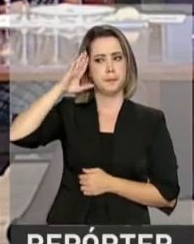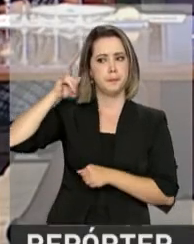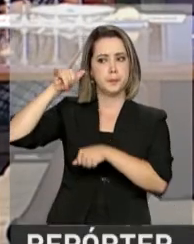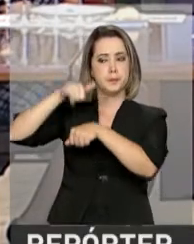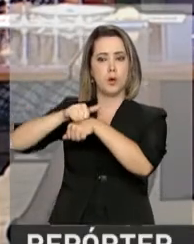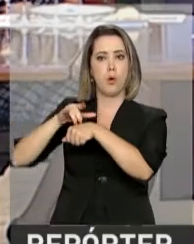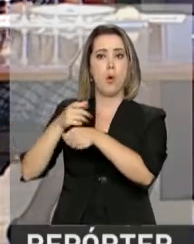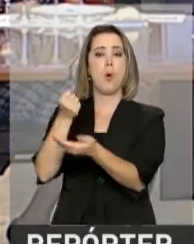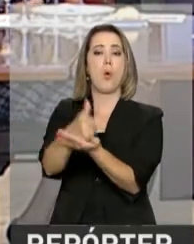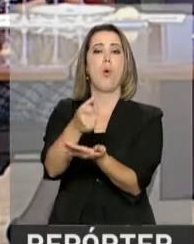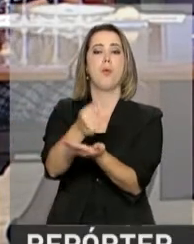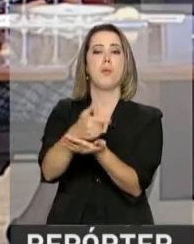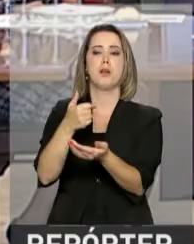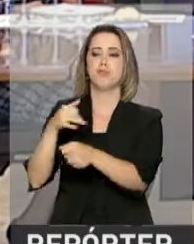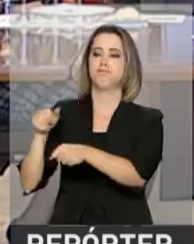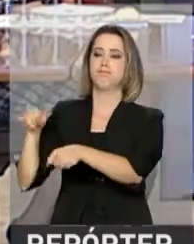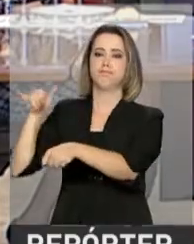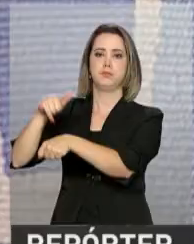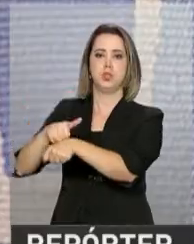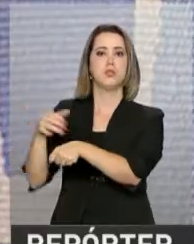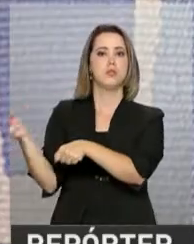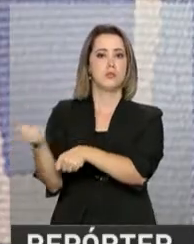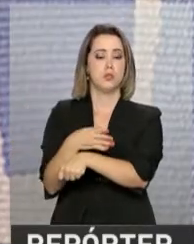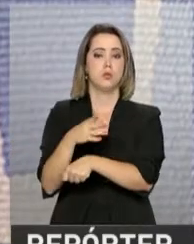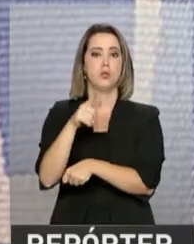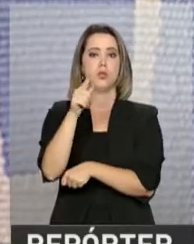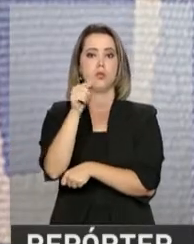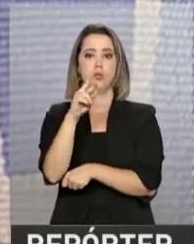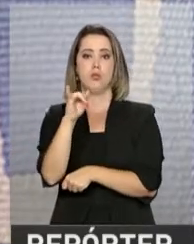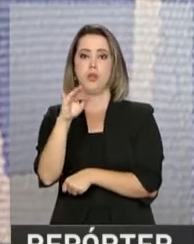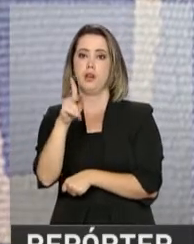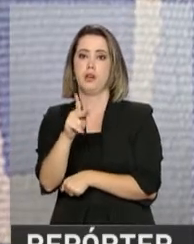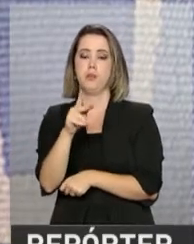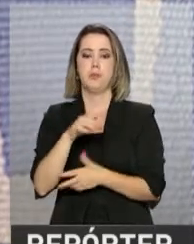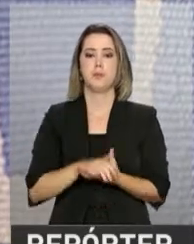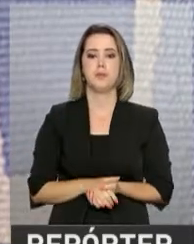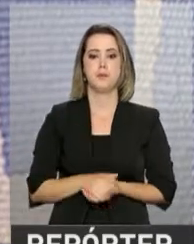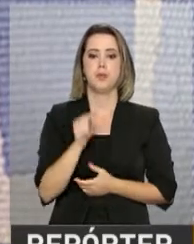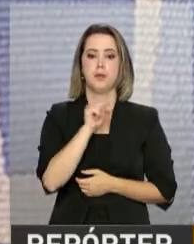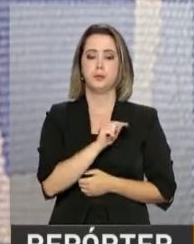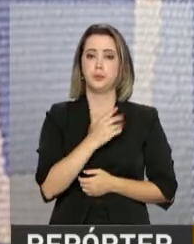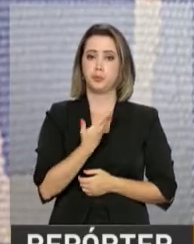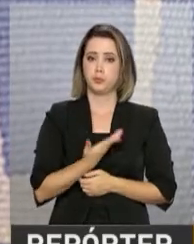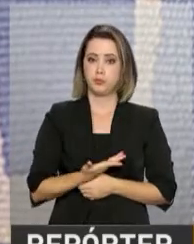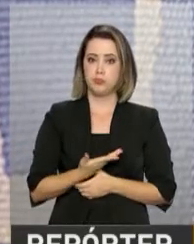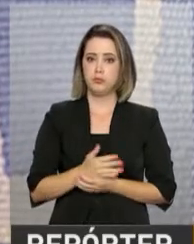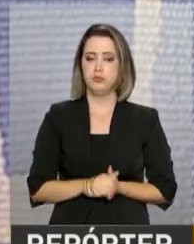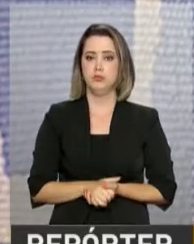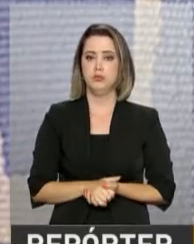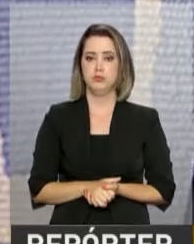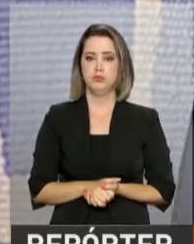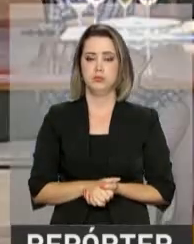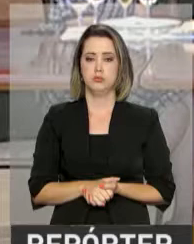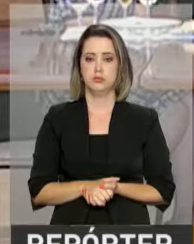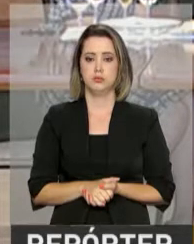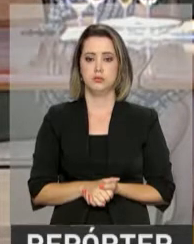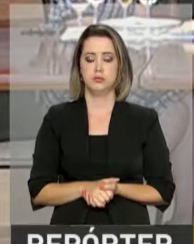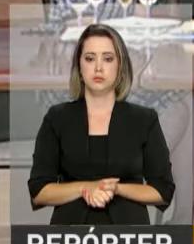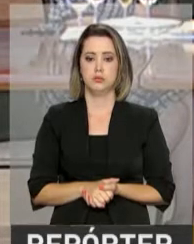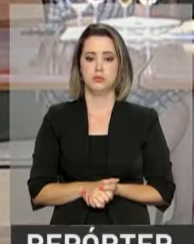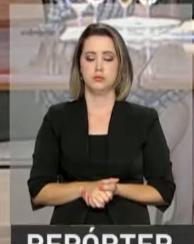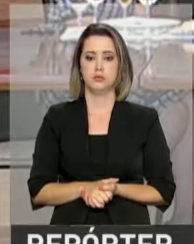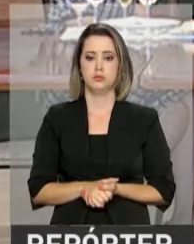dos laços duradouros e de sucesso entre os países. Brazil and Sweden share many common